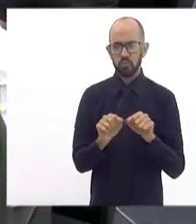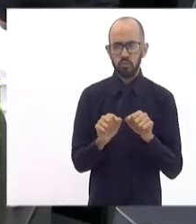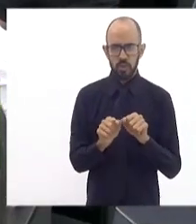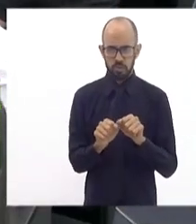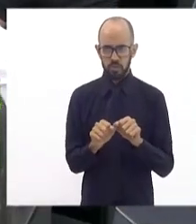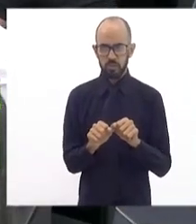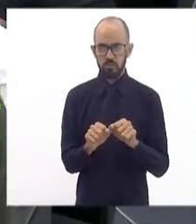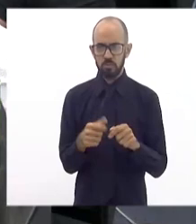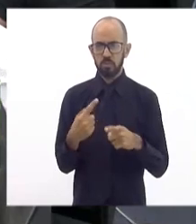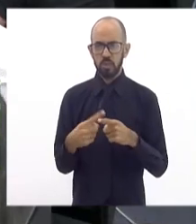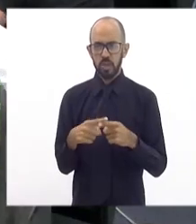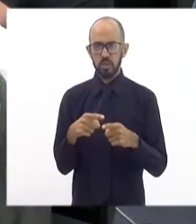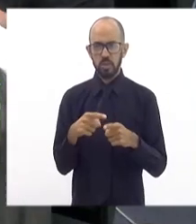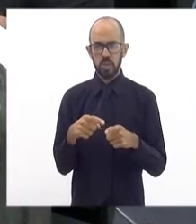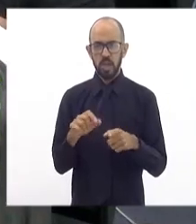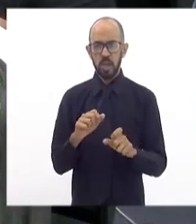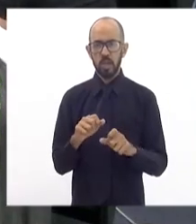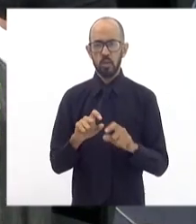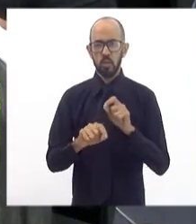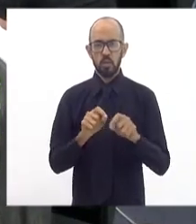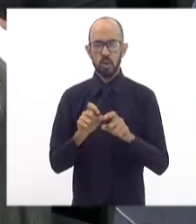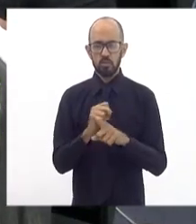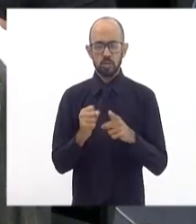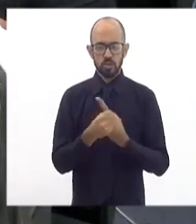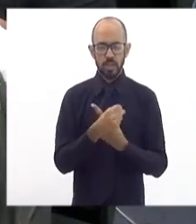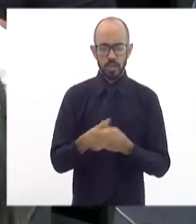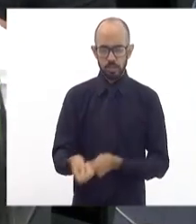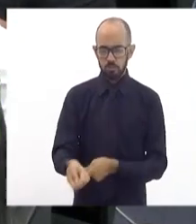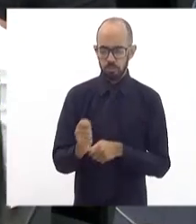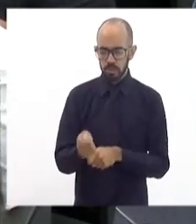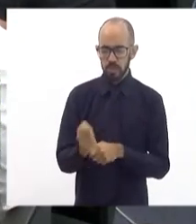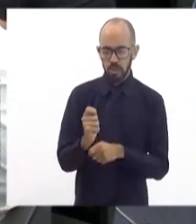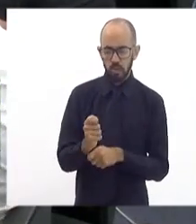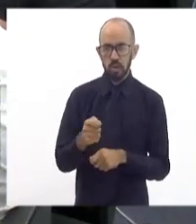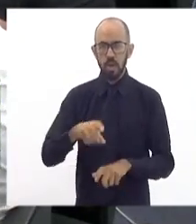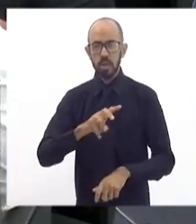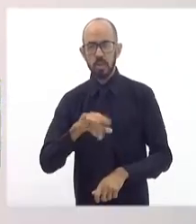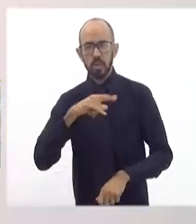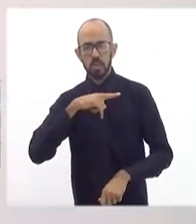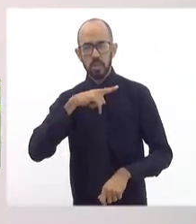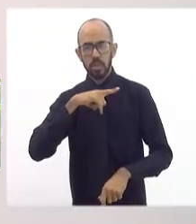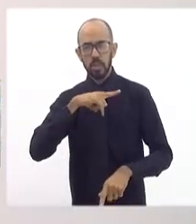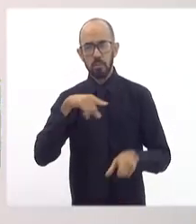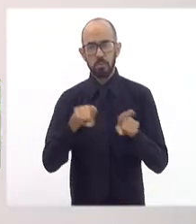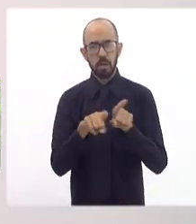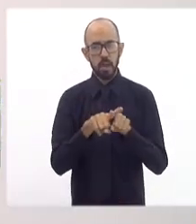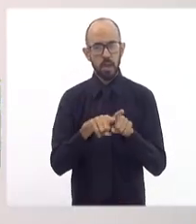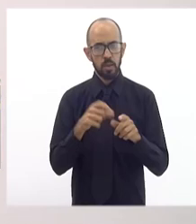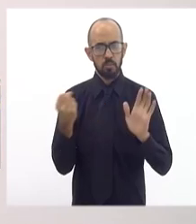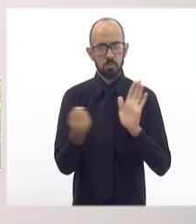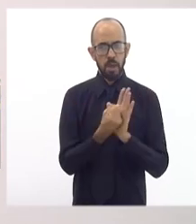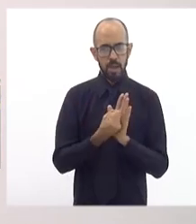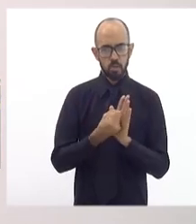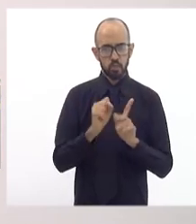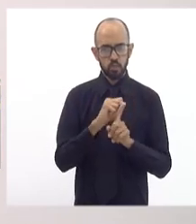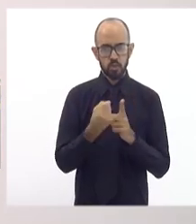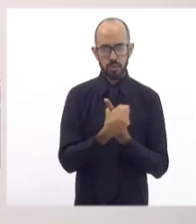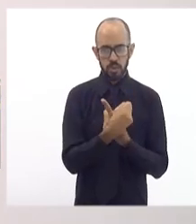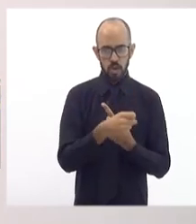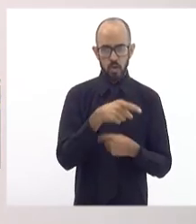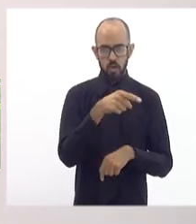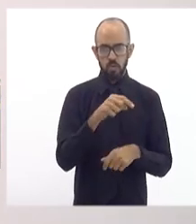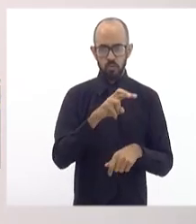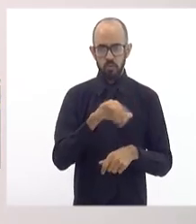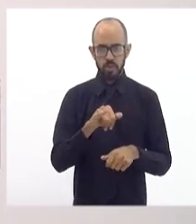jusqu'en os pescadores da região a gente vai ter impactos sociais também na região eu tenho certeza que vai ser de muito